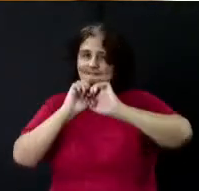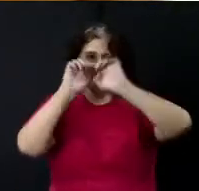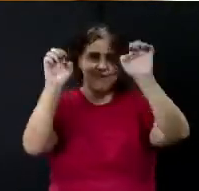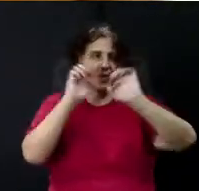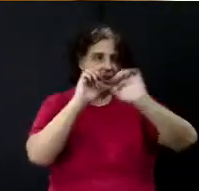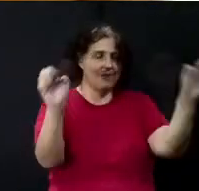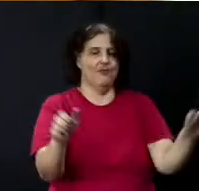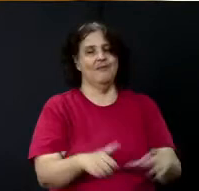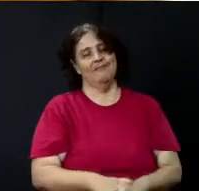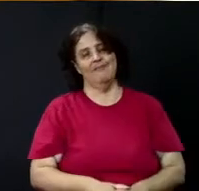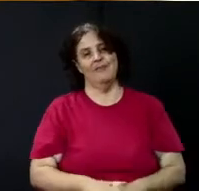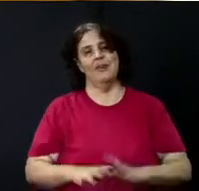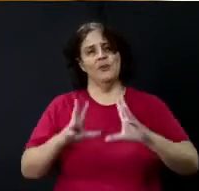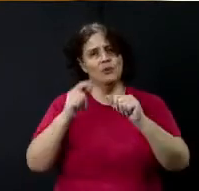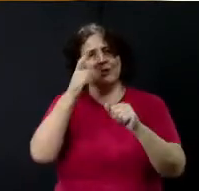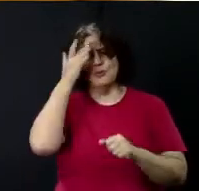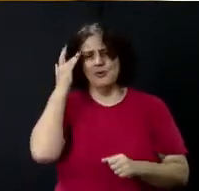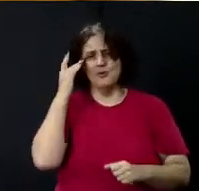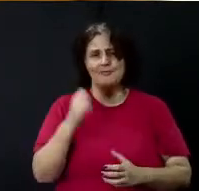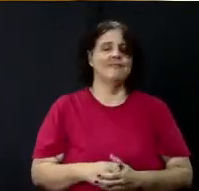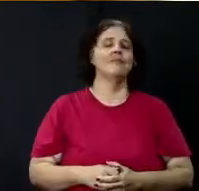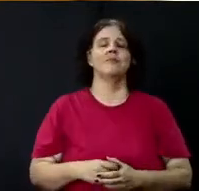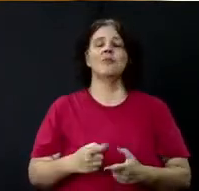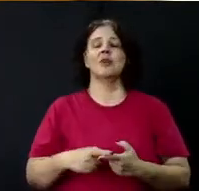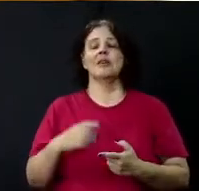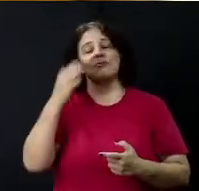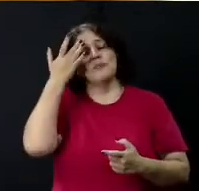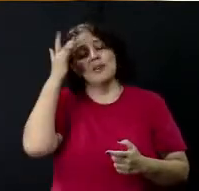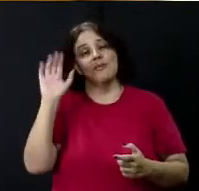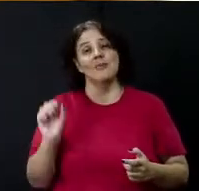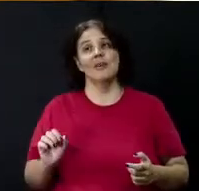mundo, porque não sabemos a quem Deus faz ver.